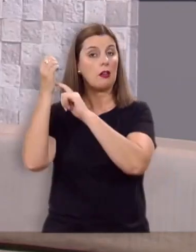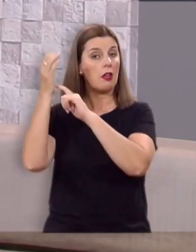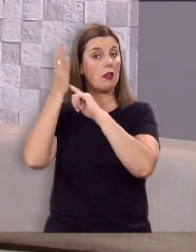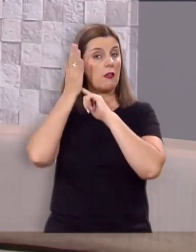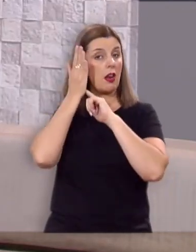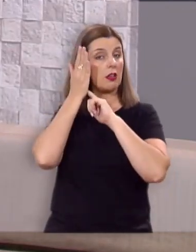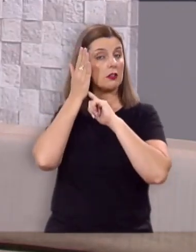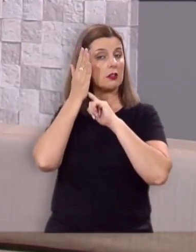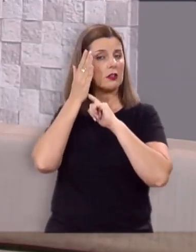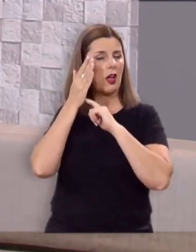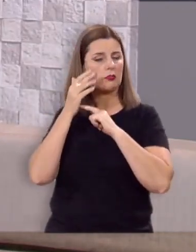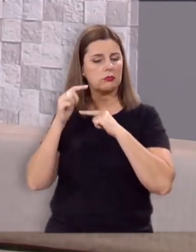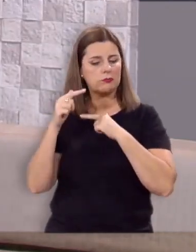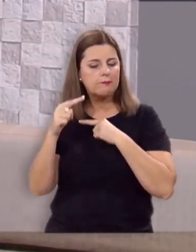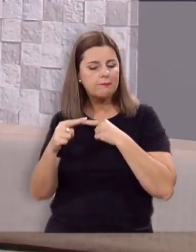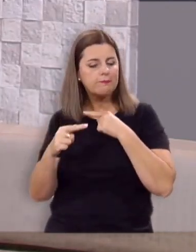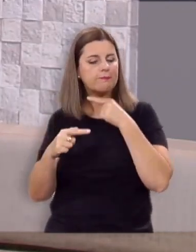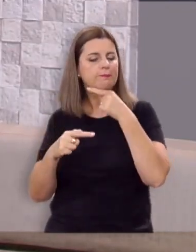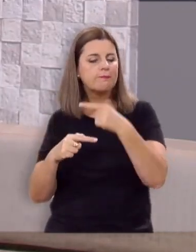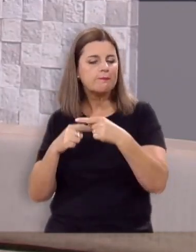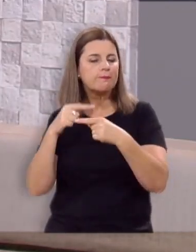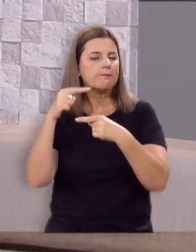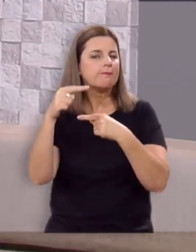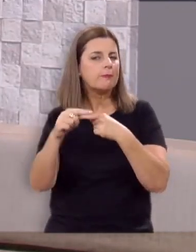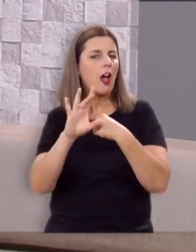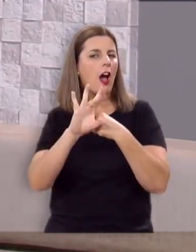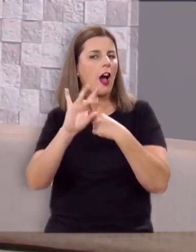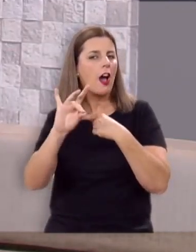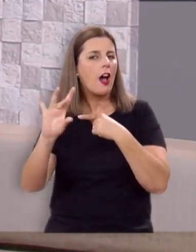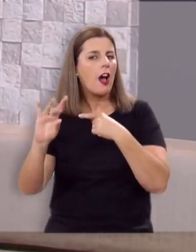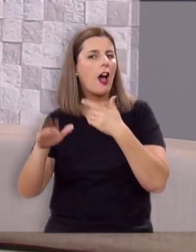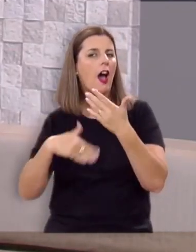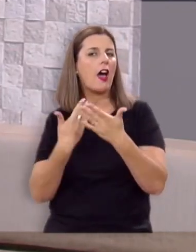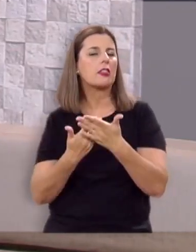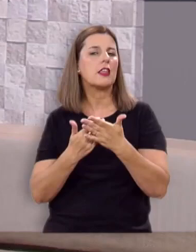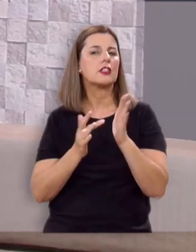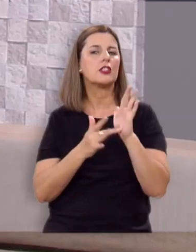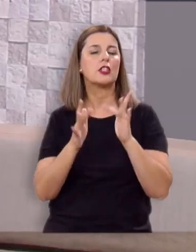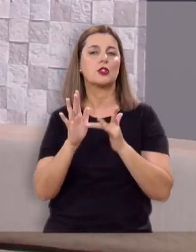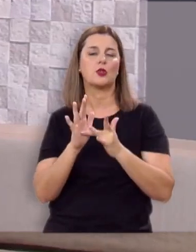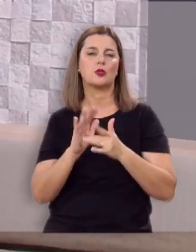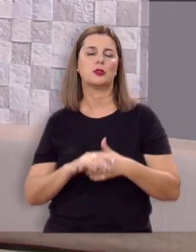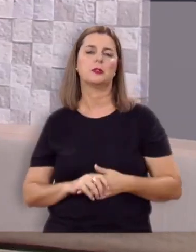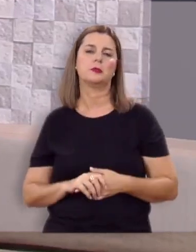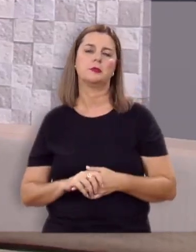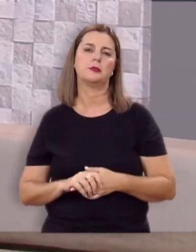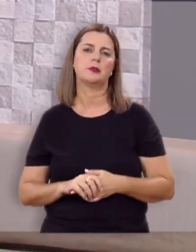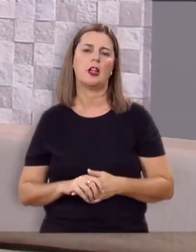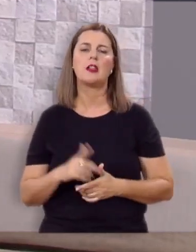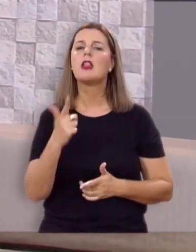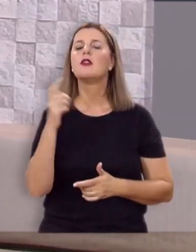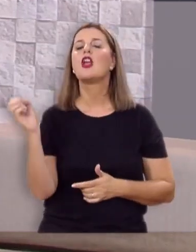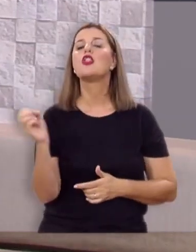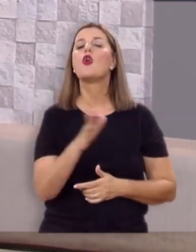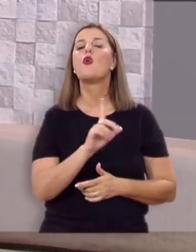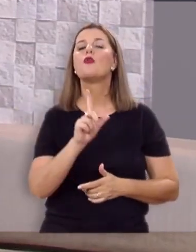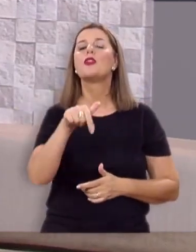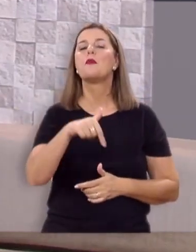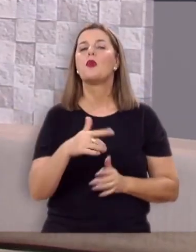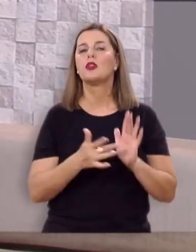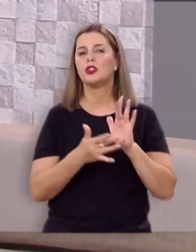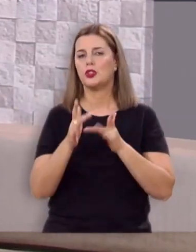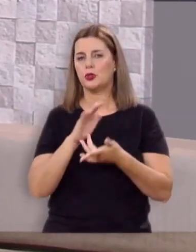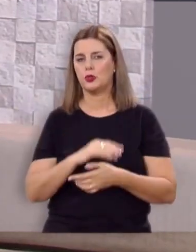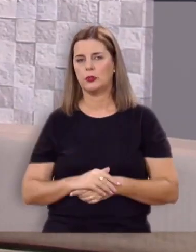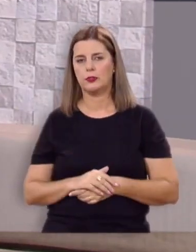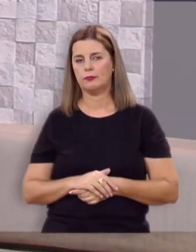A revelação de Deus foi progressiva até Jesus, mas não a partir de Jesus. Não há novas revelações